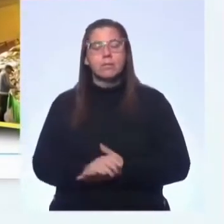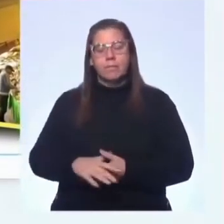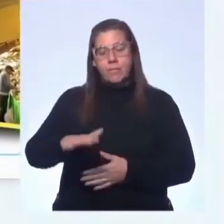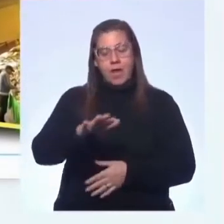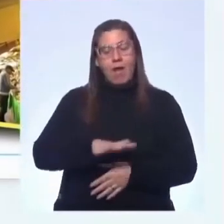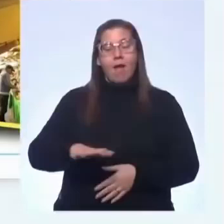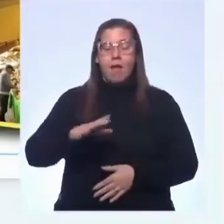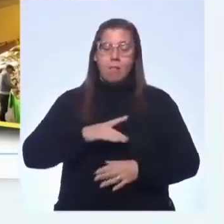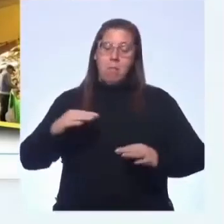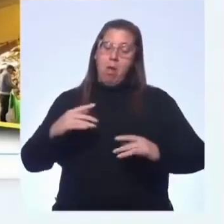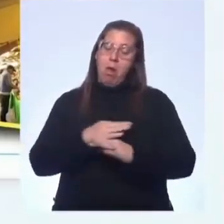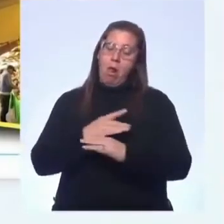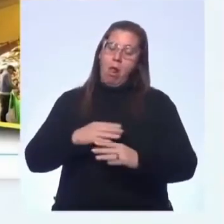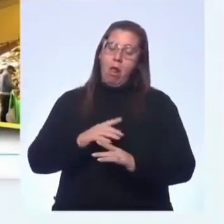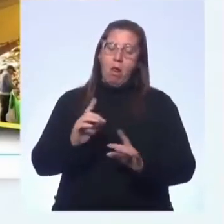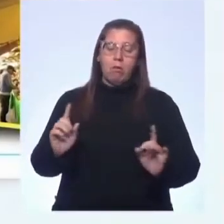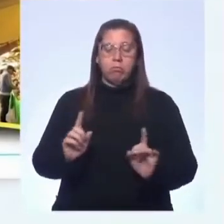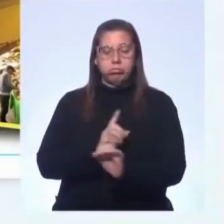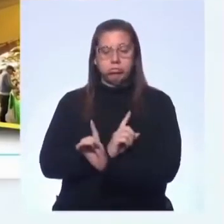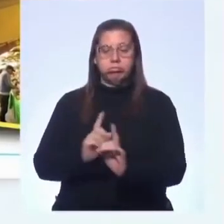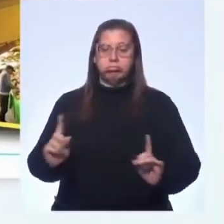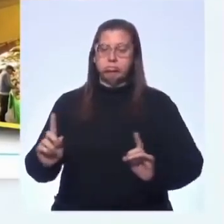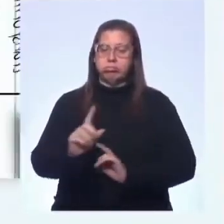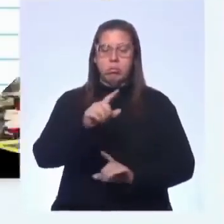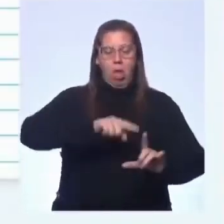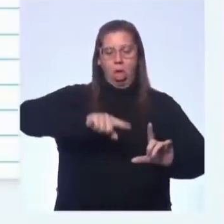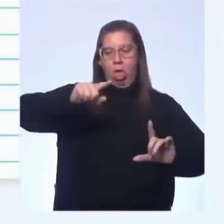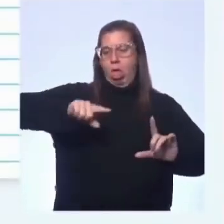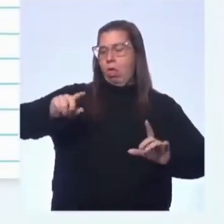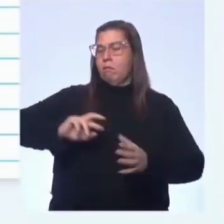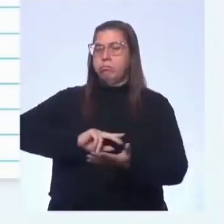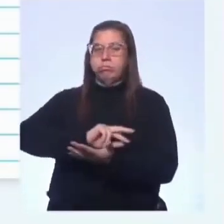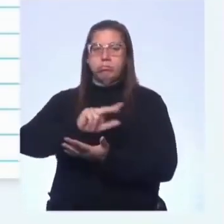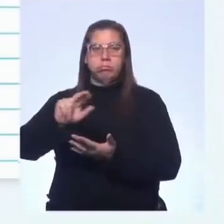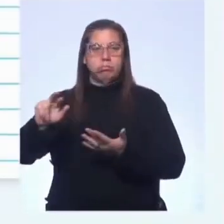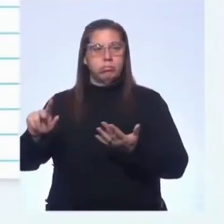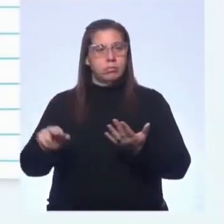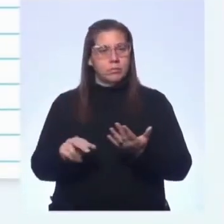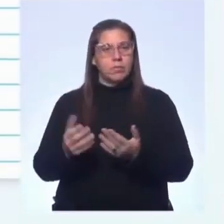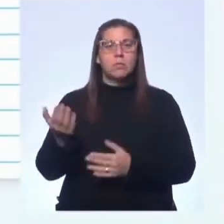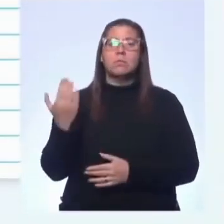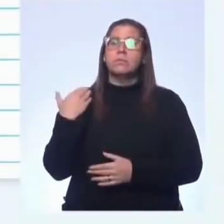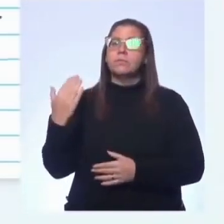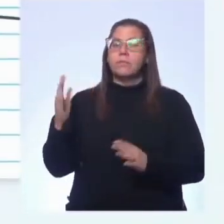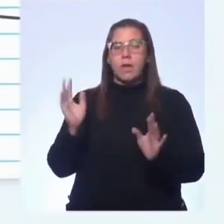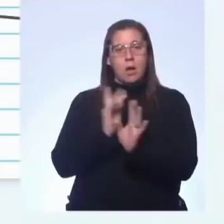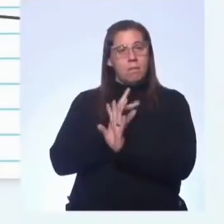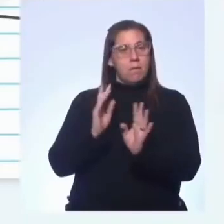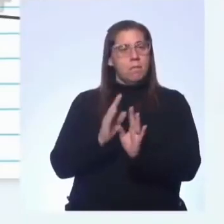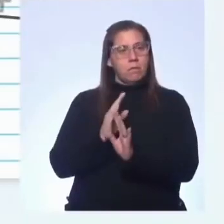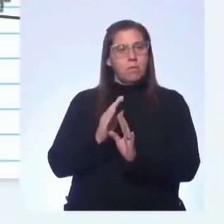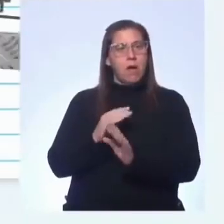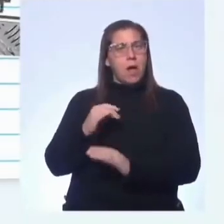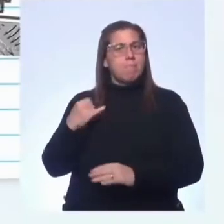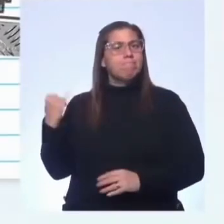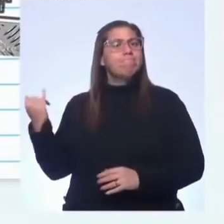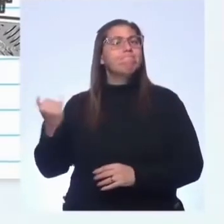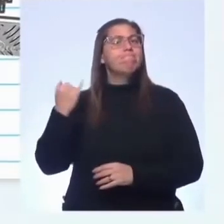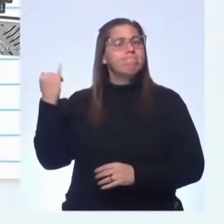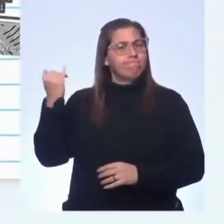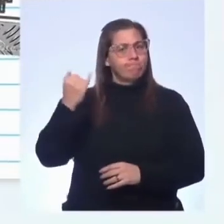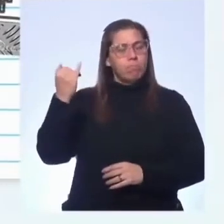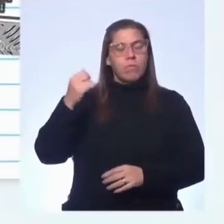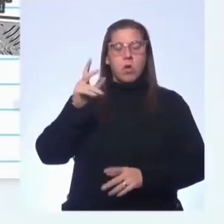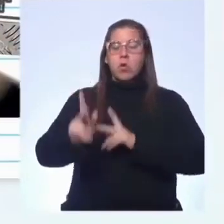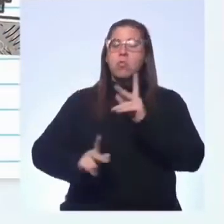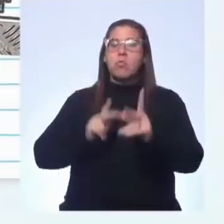envolve fluxos, circulação e escalas variadas. No passado, a urbanização foi fundamentalmente um fenômeno associado ao aumento